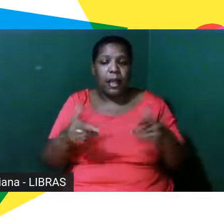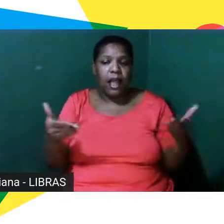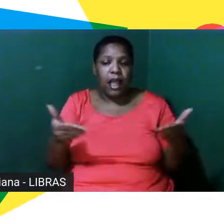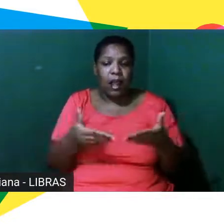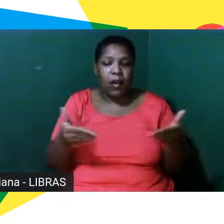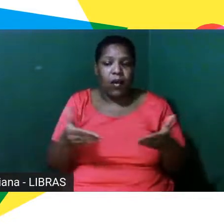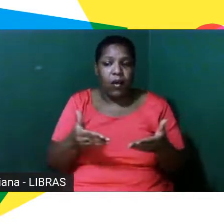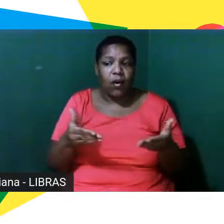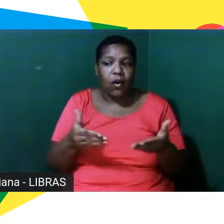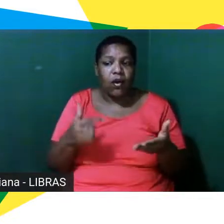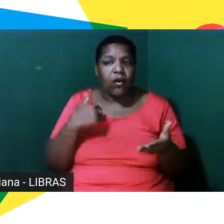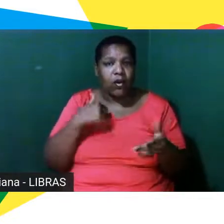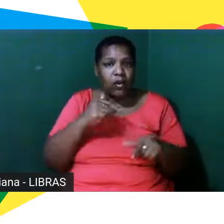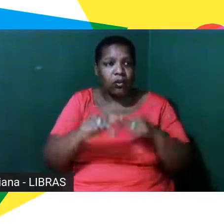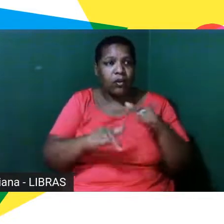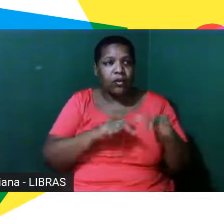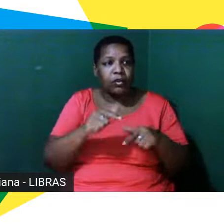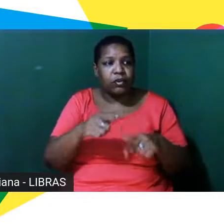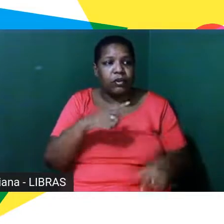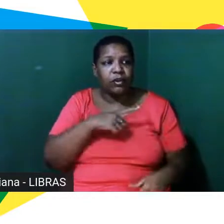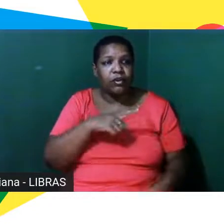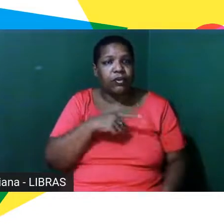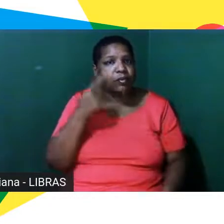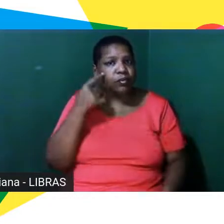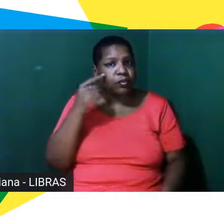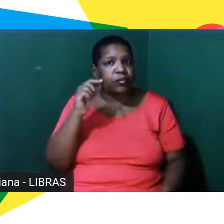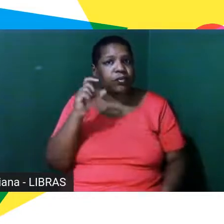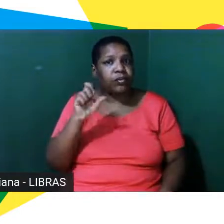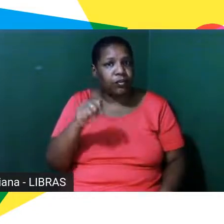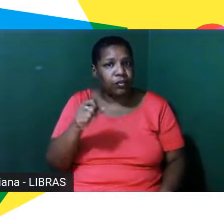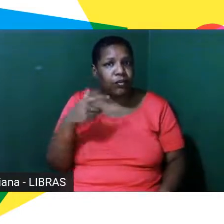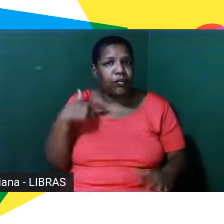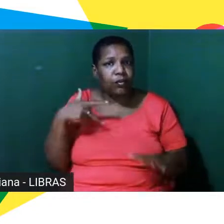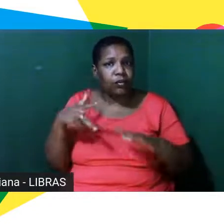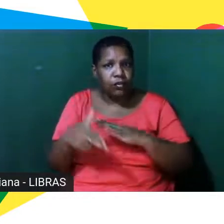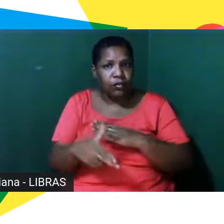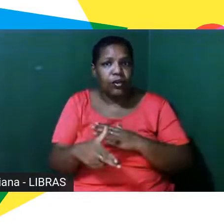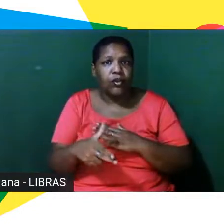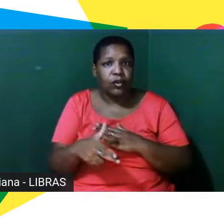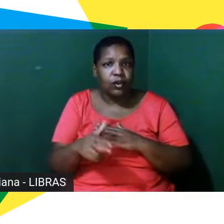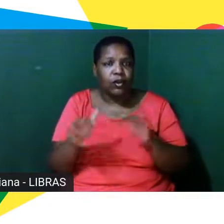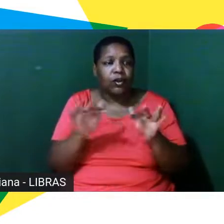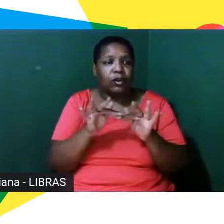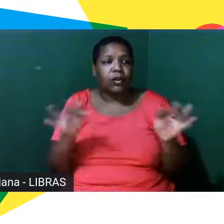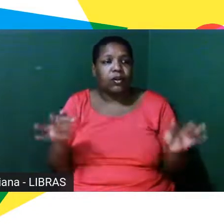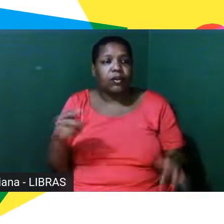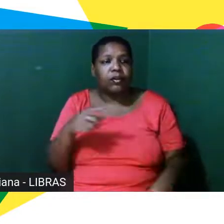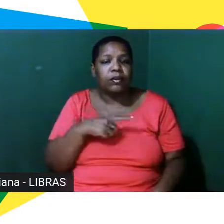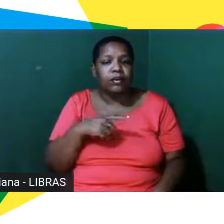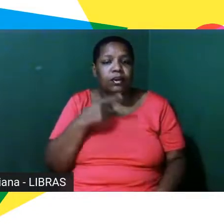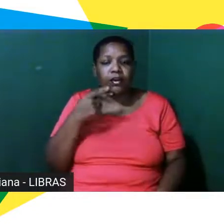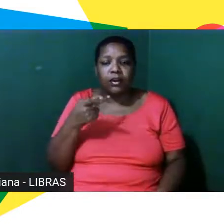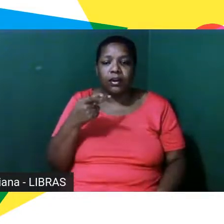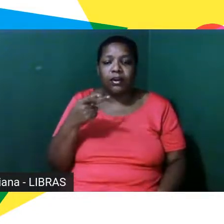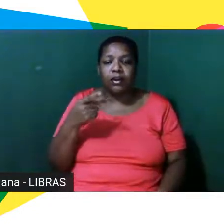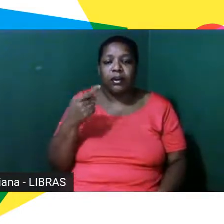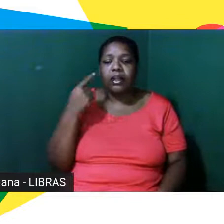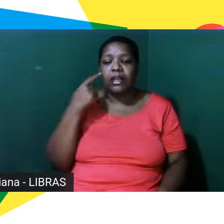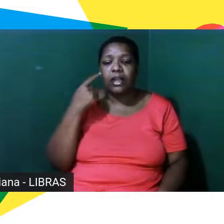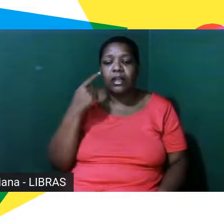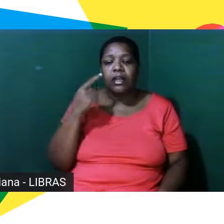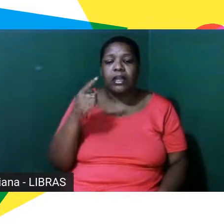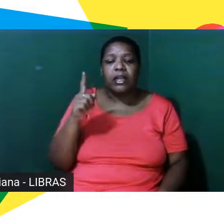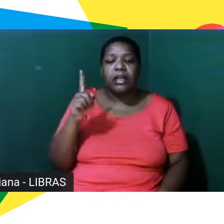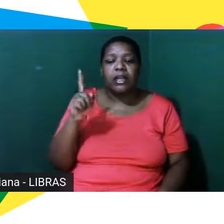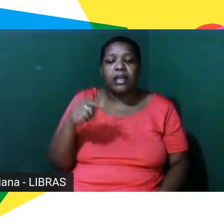eu trabalho com edição e tão simples corte simples e Eu muitas vezes tô editando